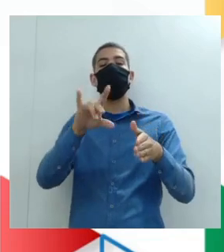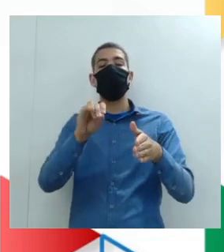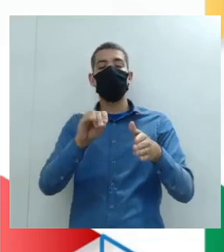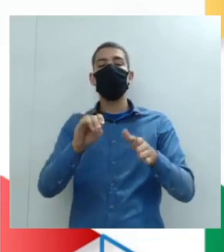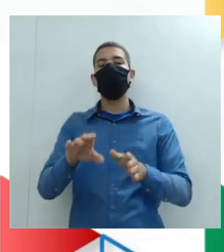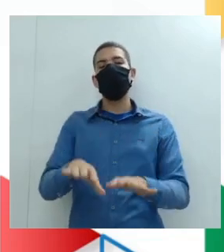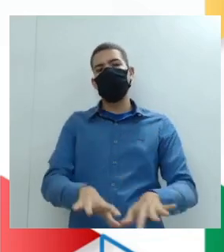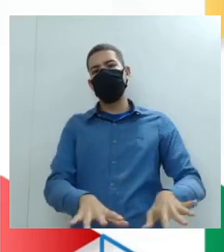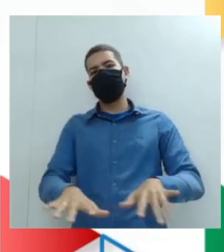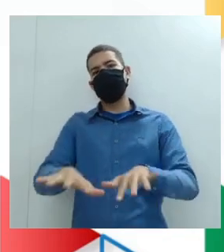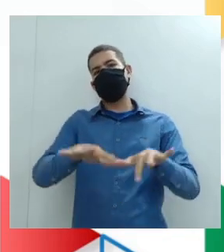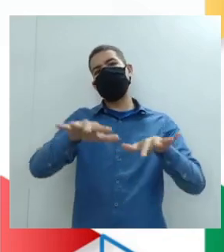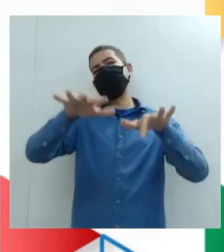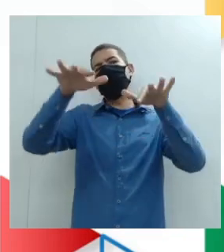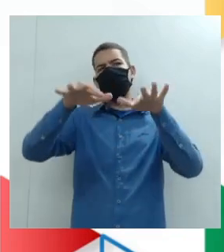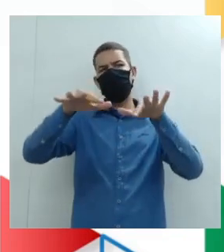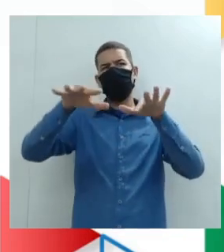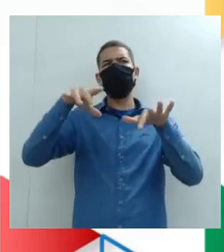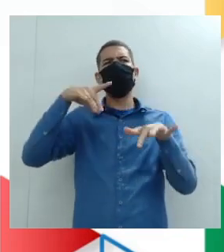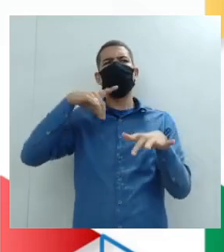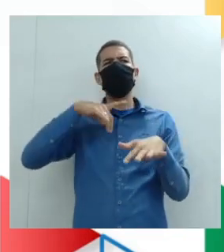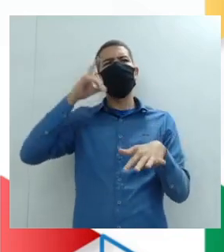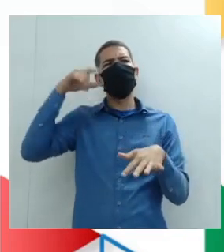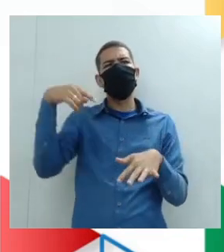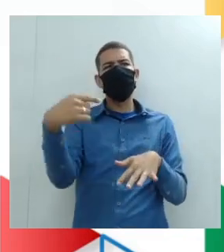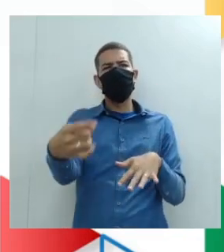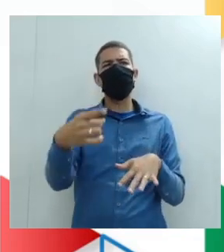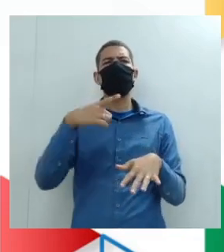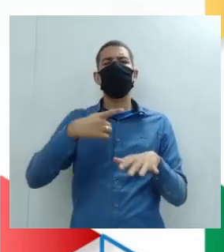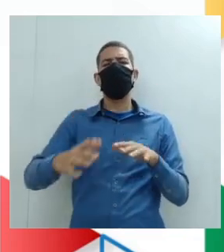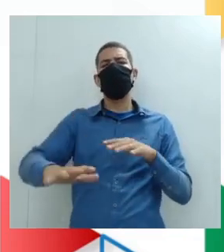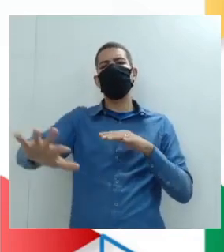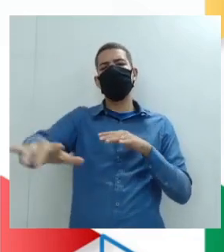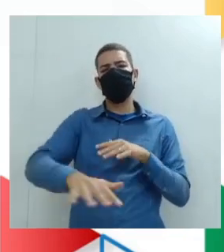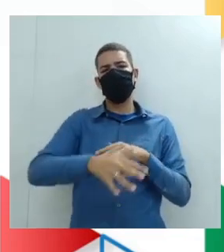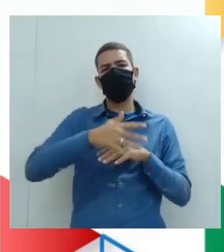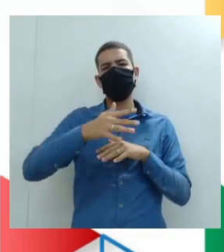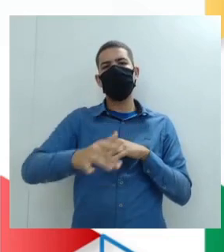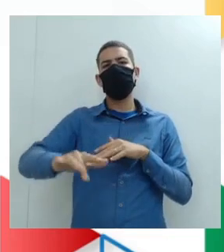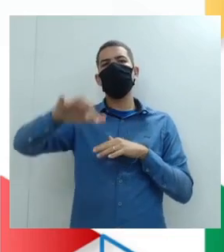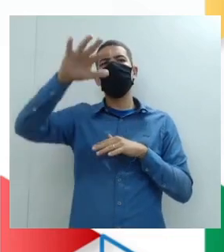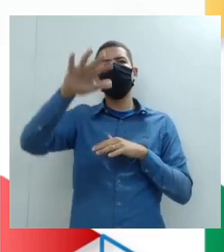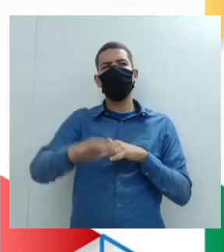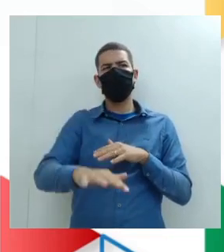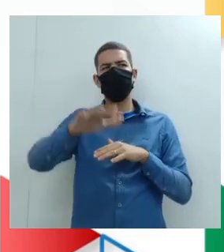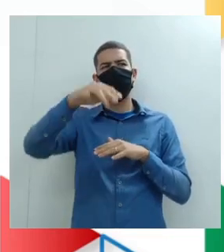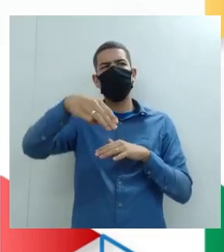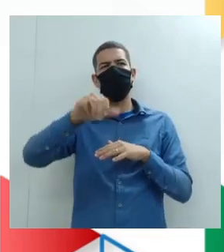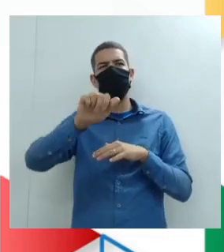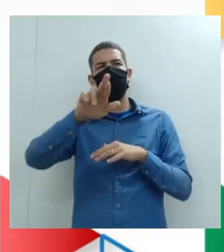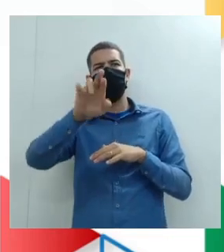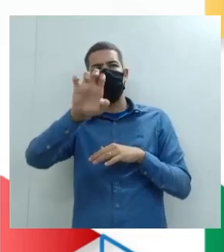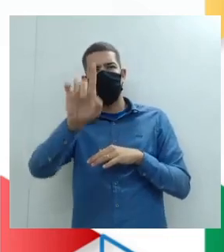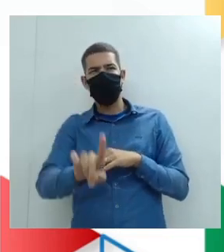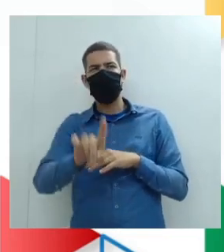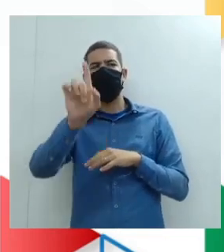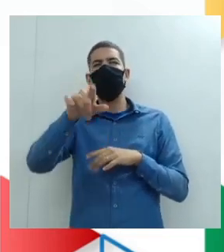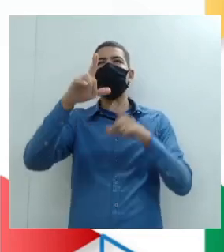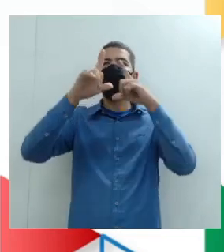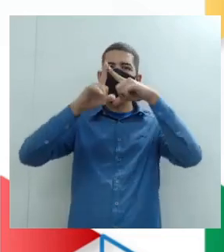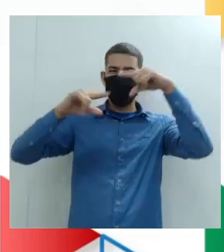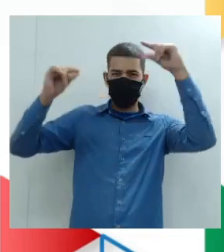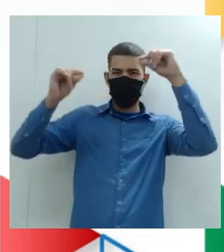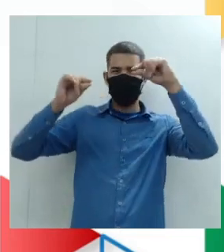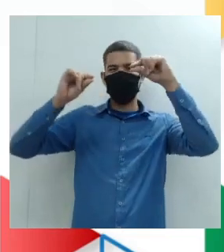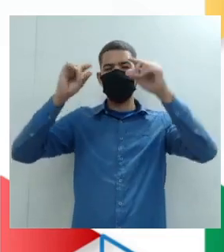periódicas, claro, né? Por conta da influência das marés, ou da maré em função das fases